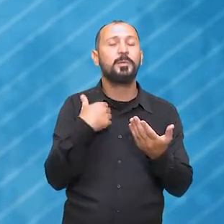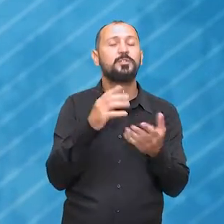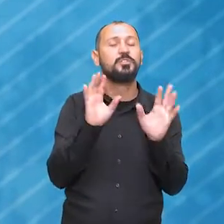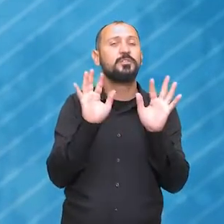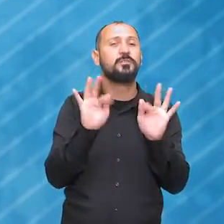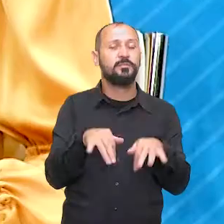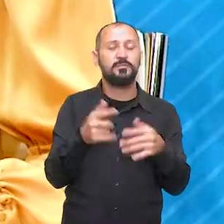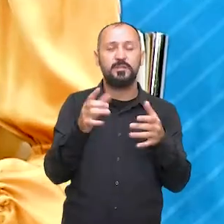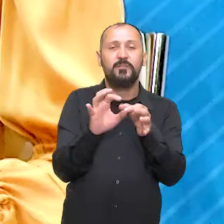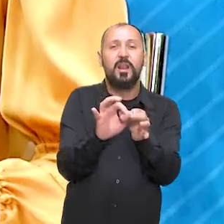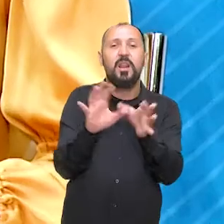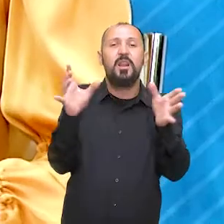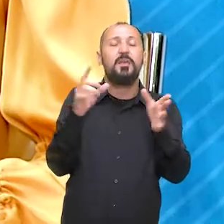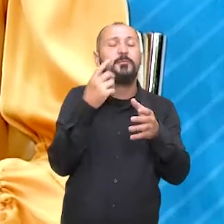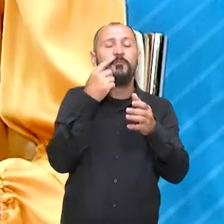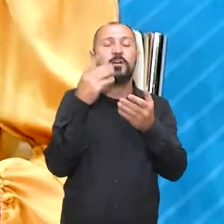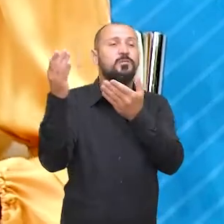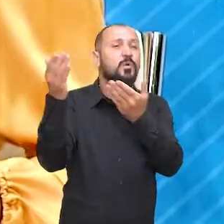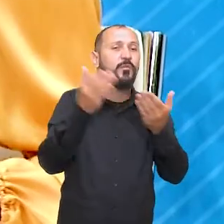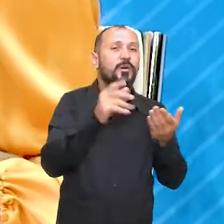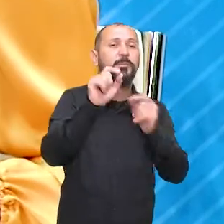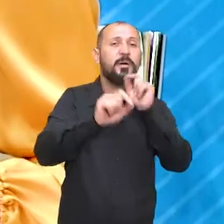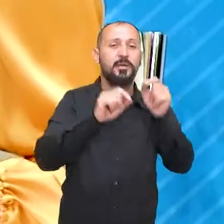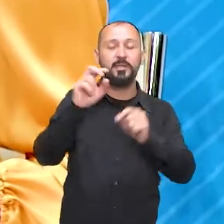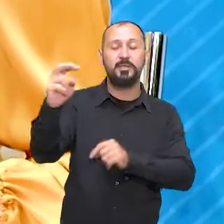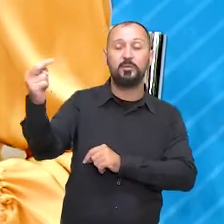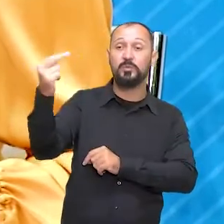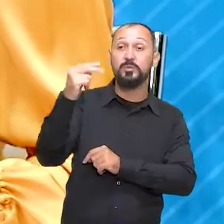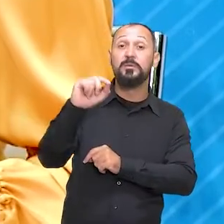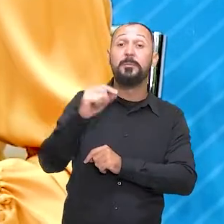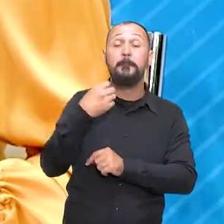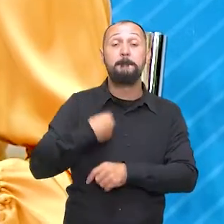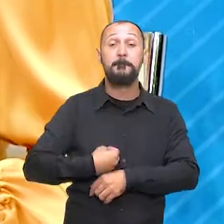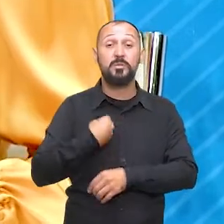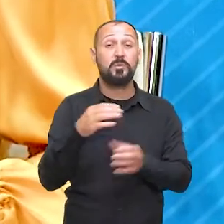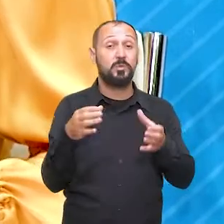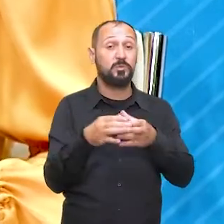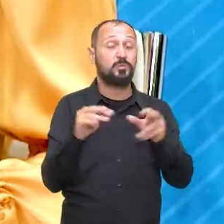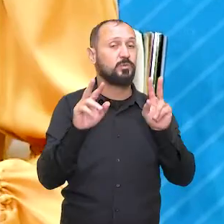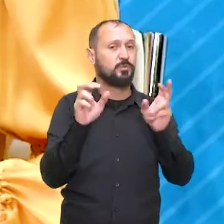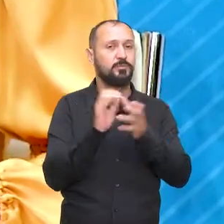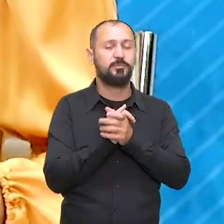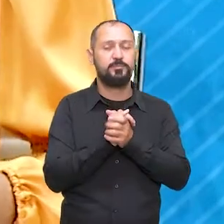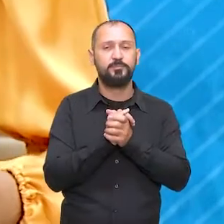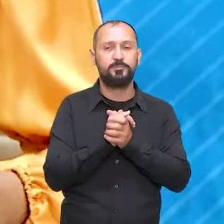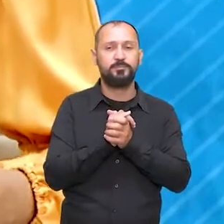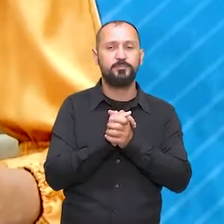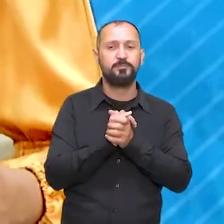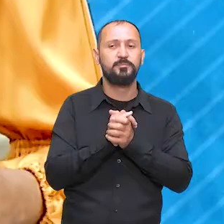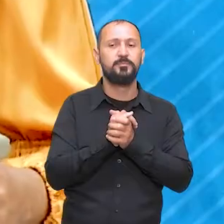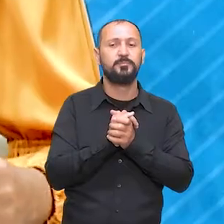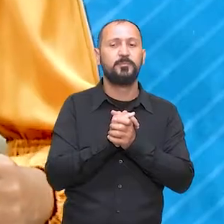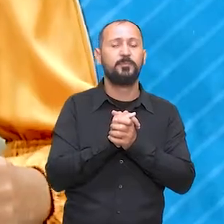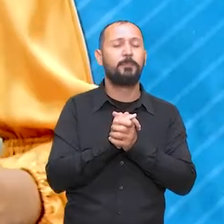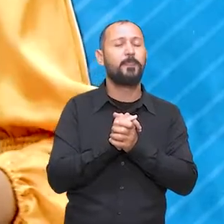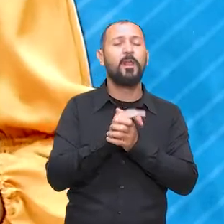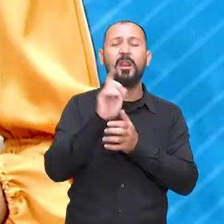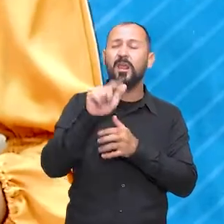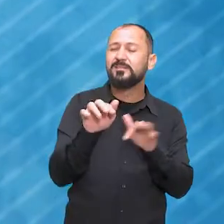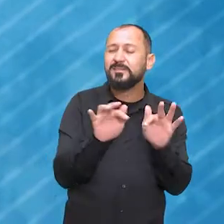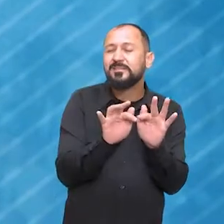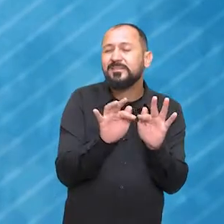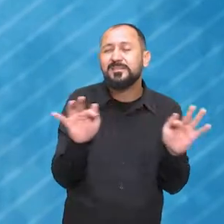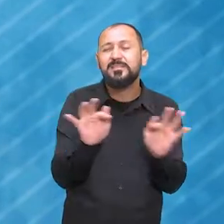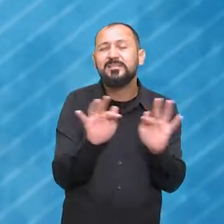comissões não é diferente. Doutor Daniel, para a gente encerrar, fique à vontade para fazer o convite para quem está nos assistindo para fazer parte das